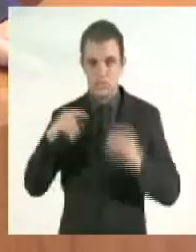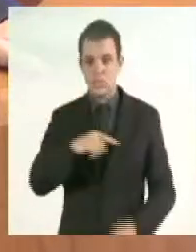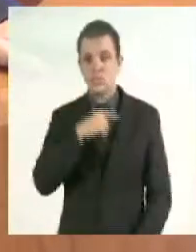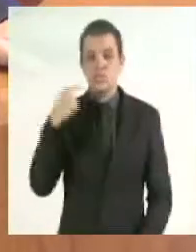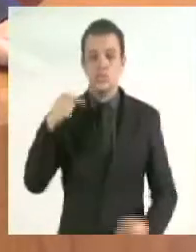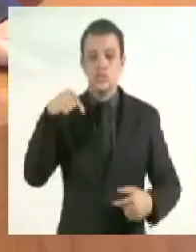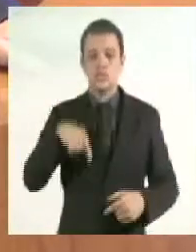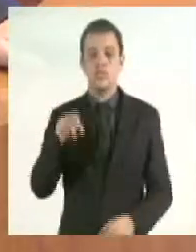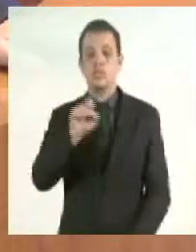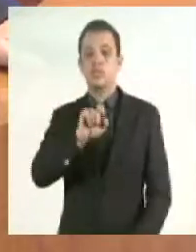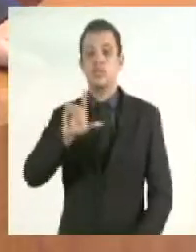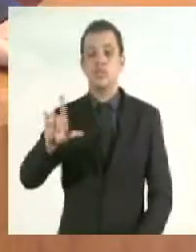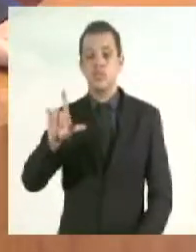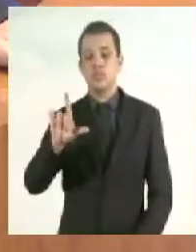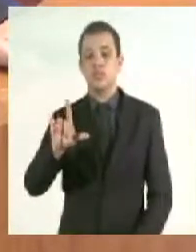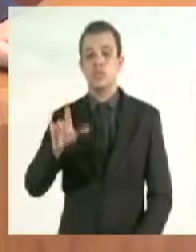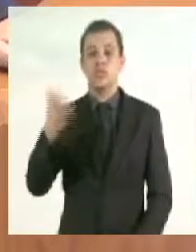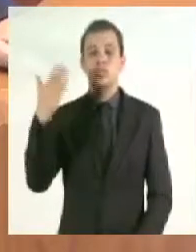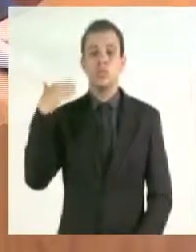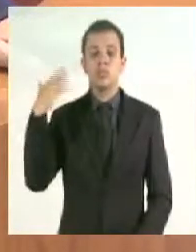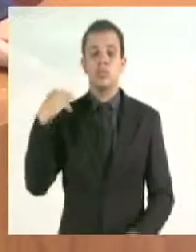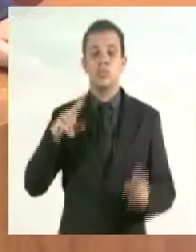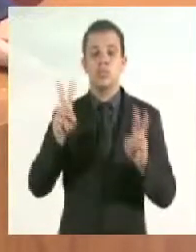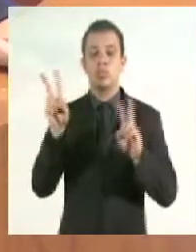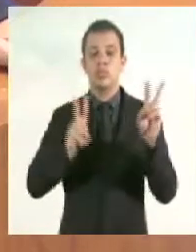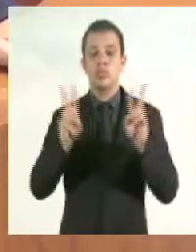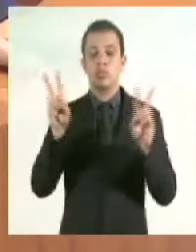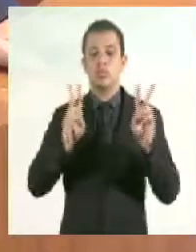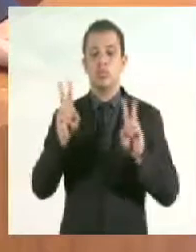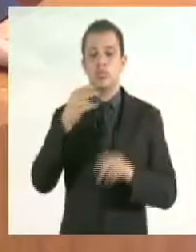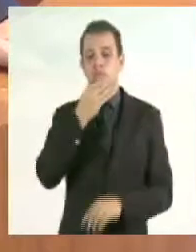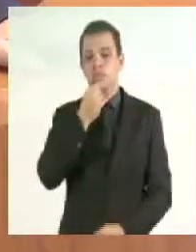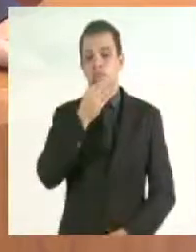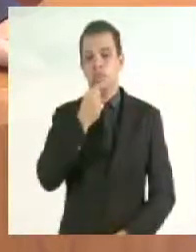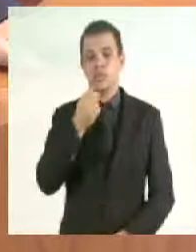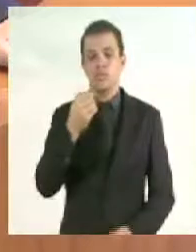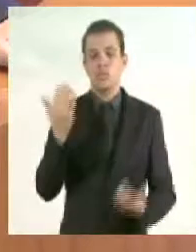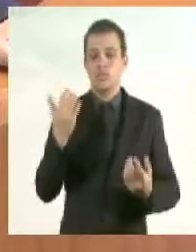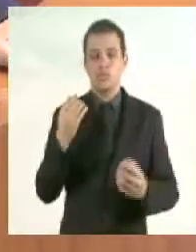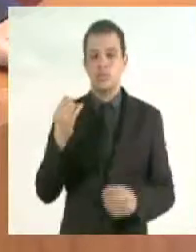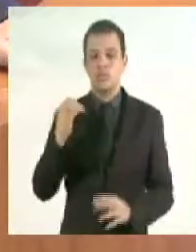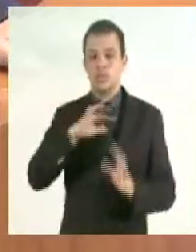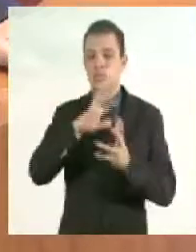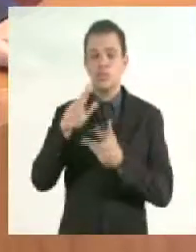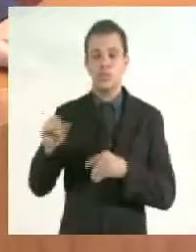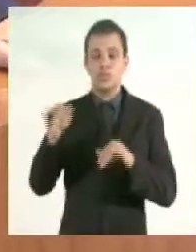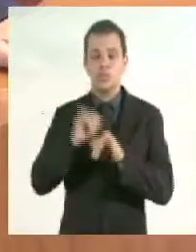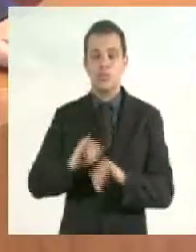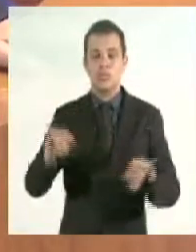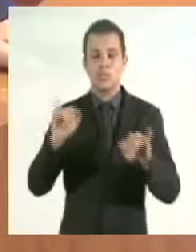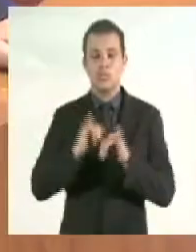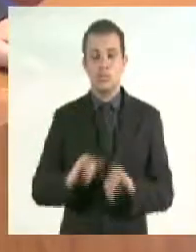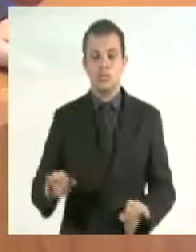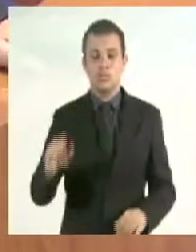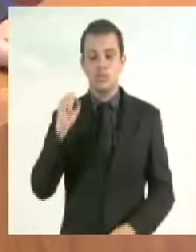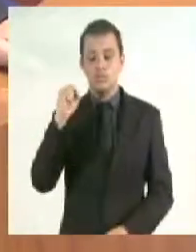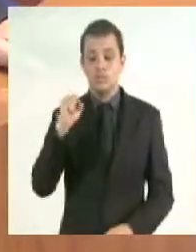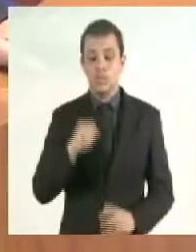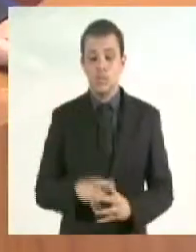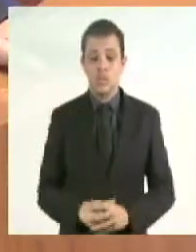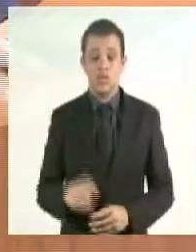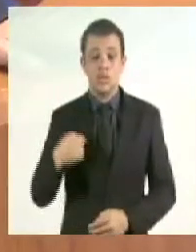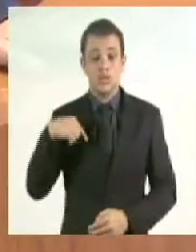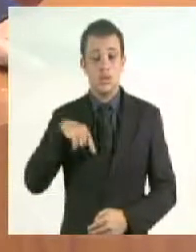Carnaval, um estrangeiro, repercussão internacional, e que estive no local em que o